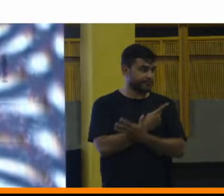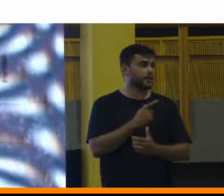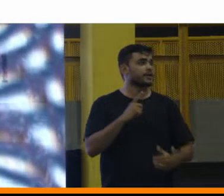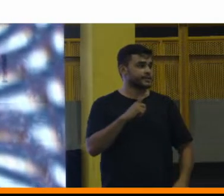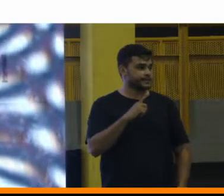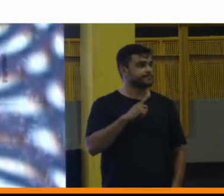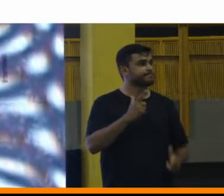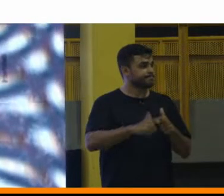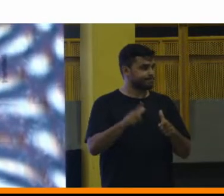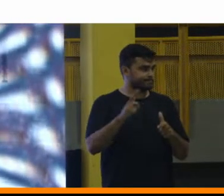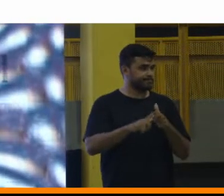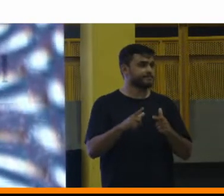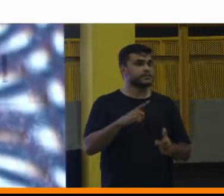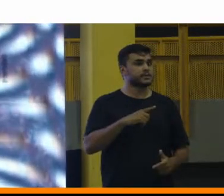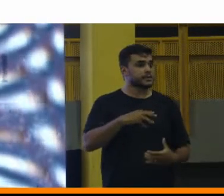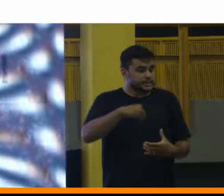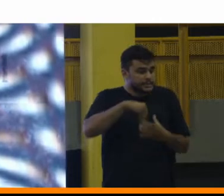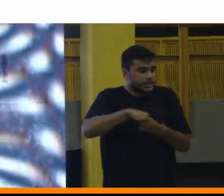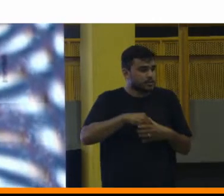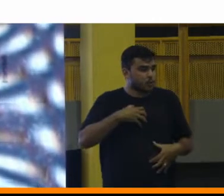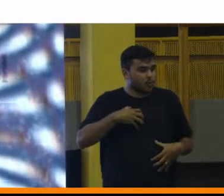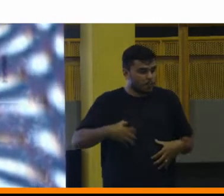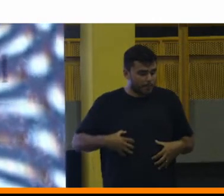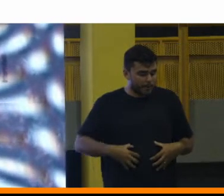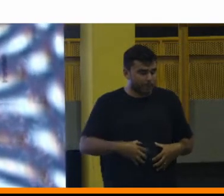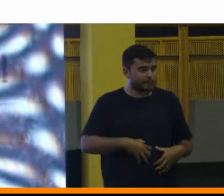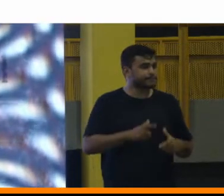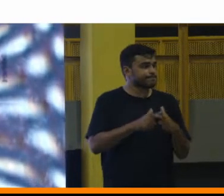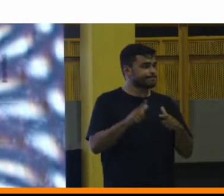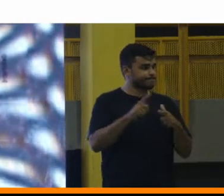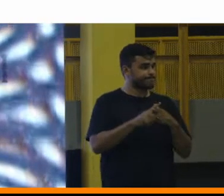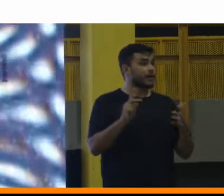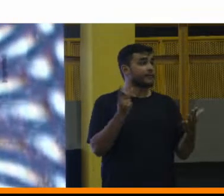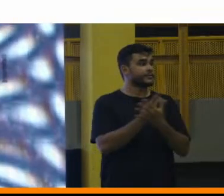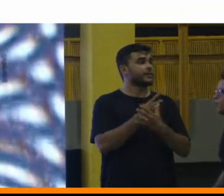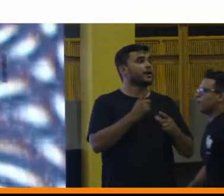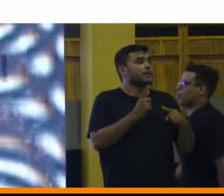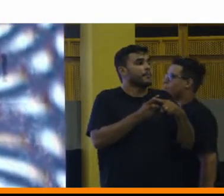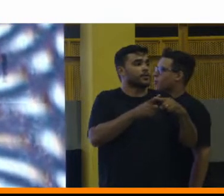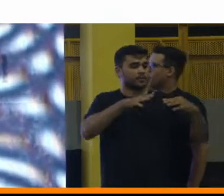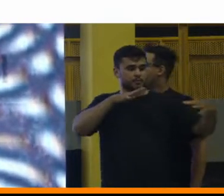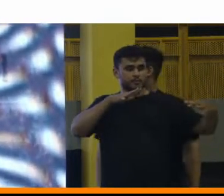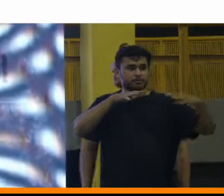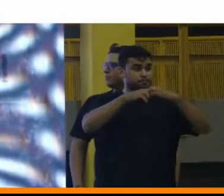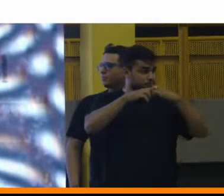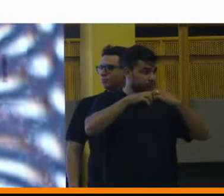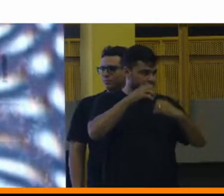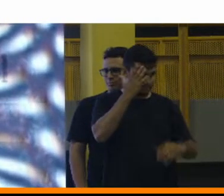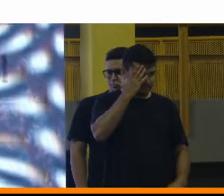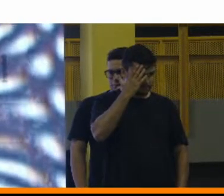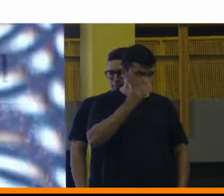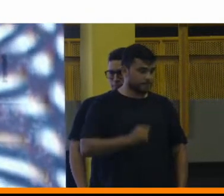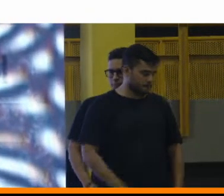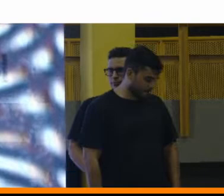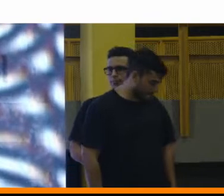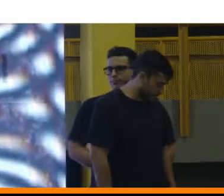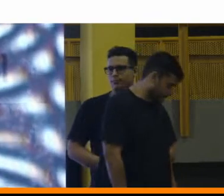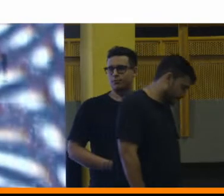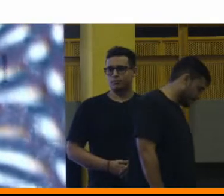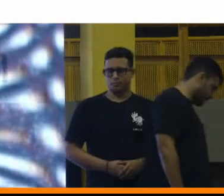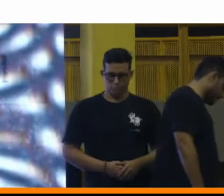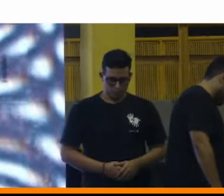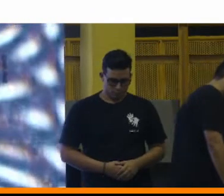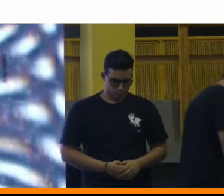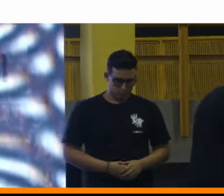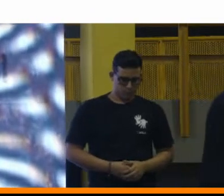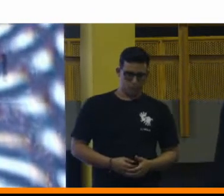graves nos órgãos internos. Então, força é um negócio que